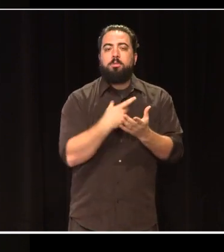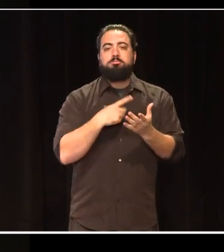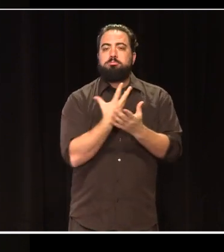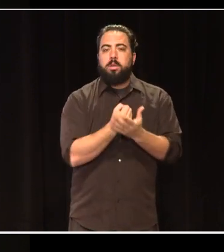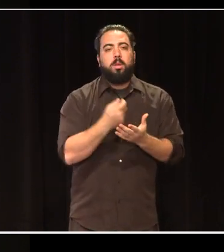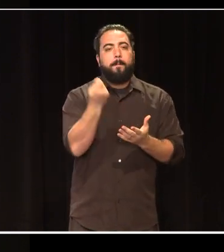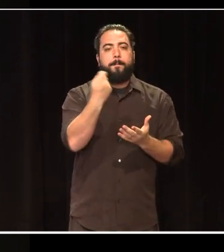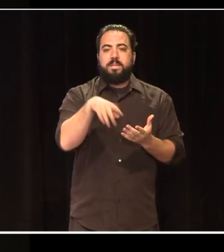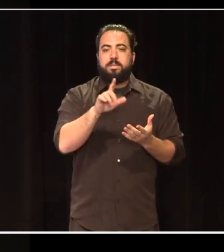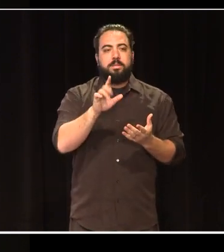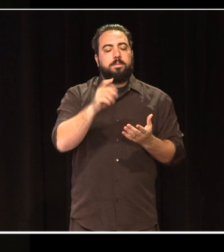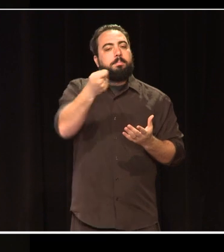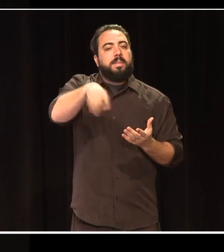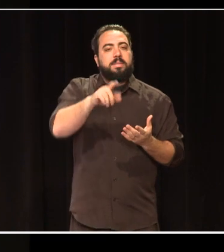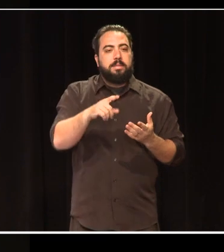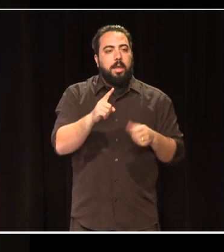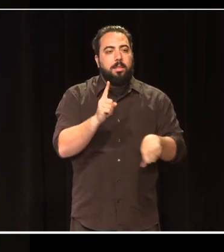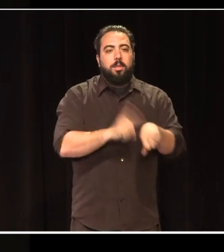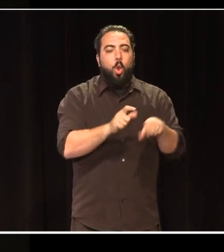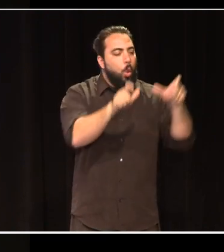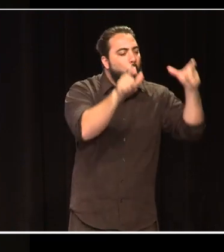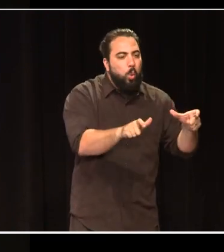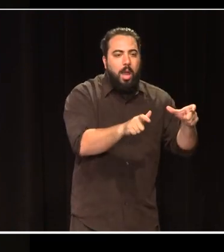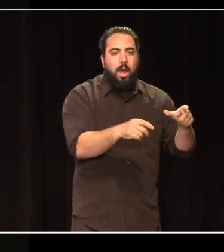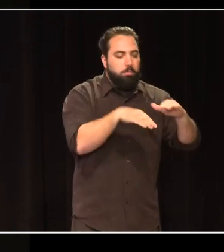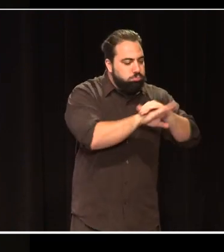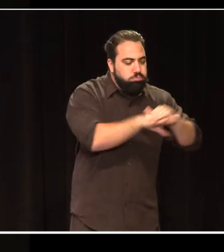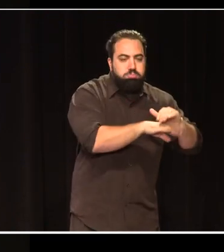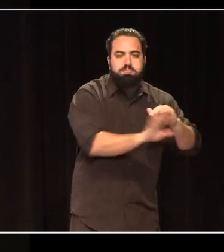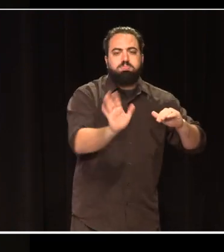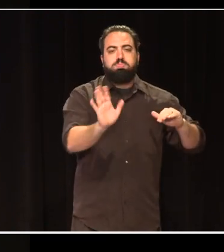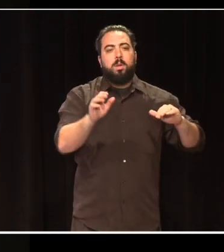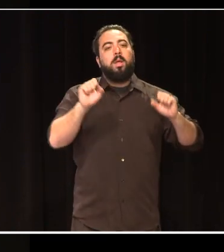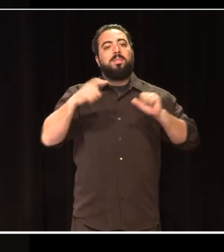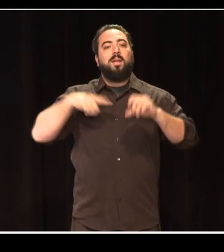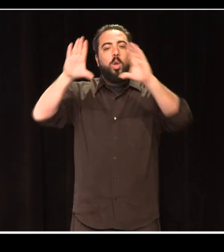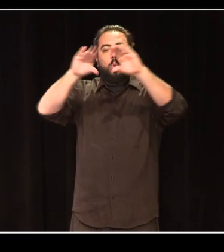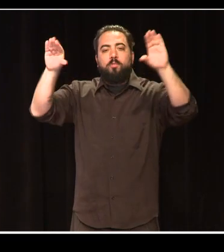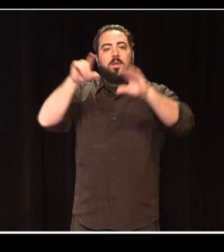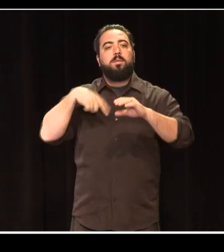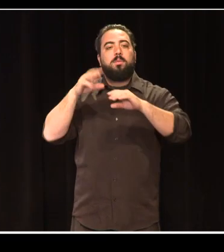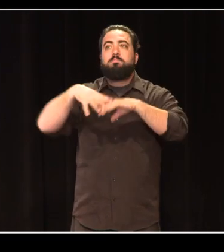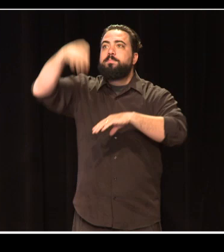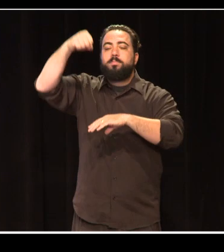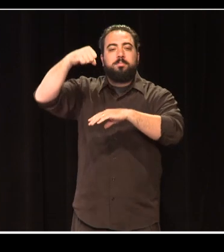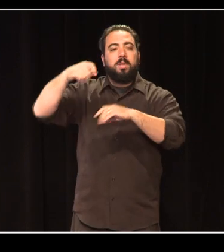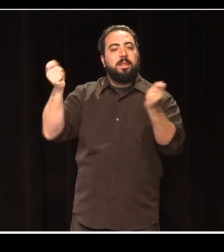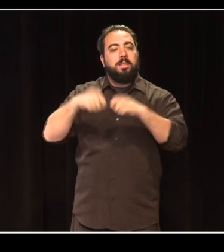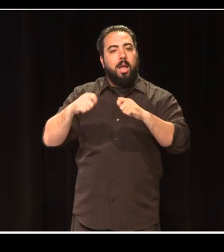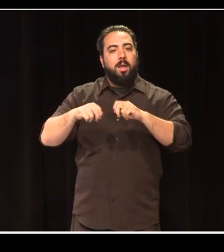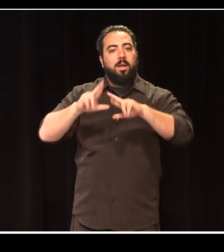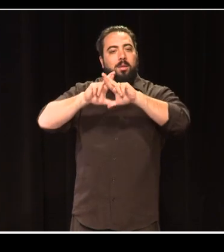ter um meio físico, está na nuvem, enfim. E principalmente desenvolver a autonomia do estudante. Porque não adianta,